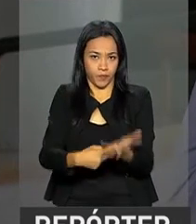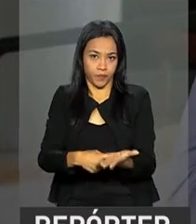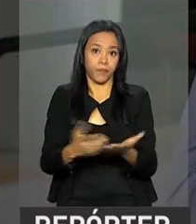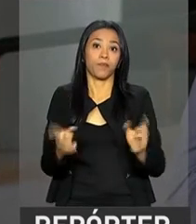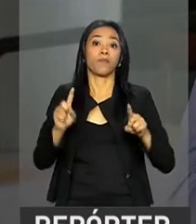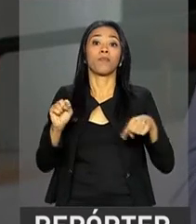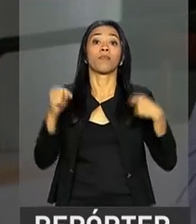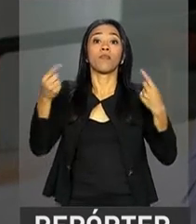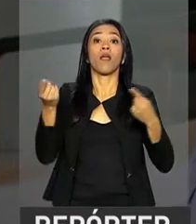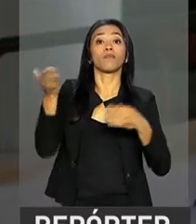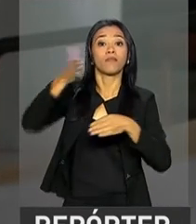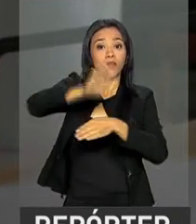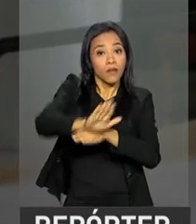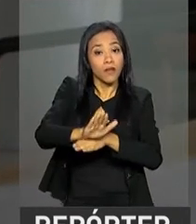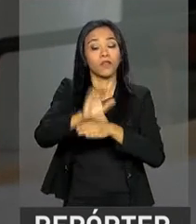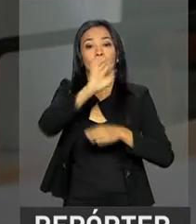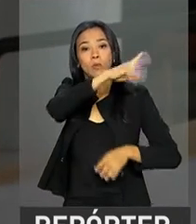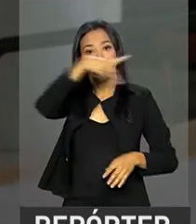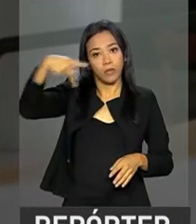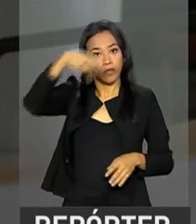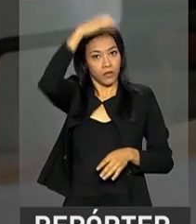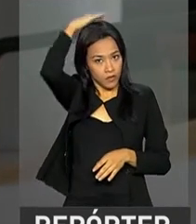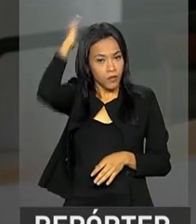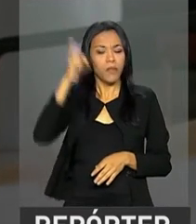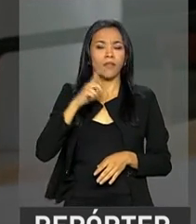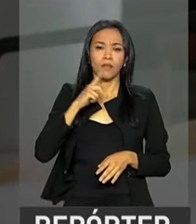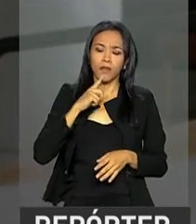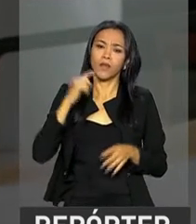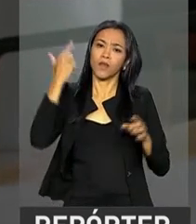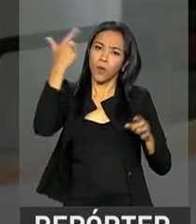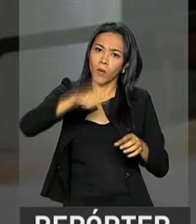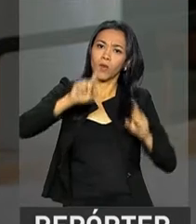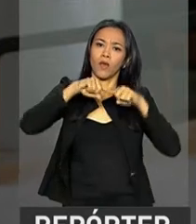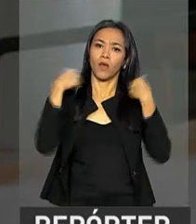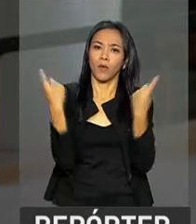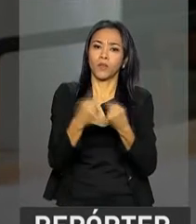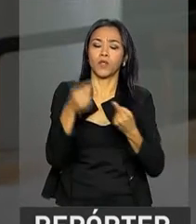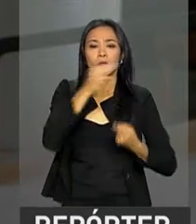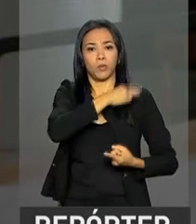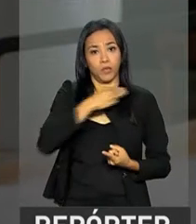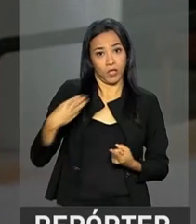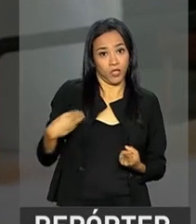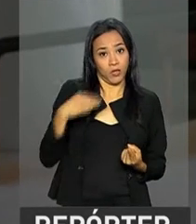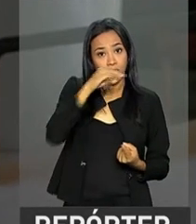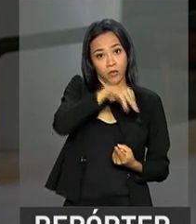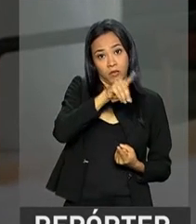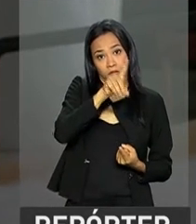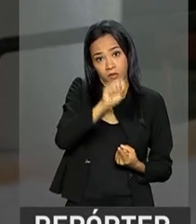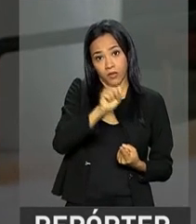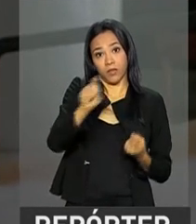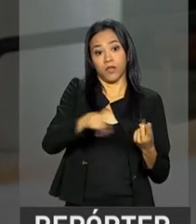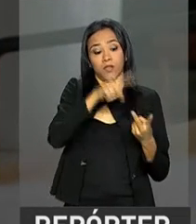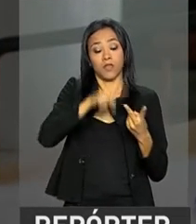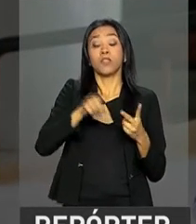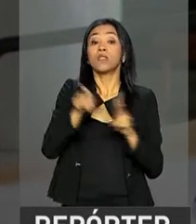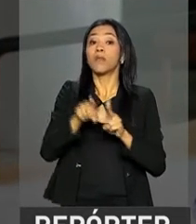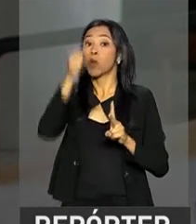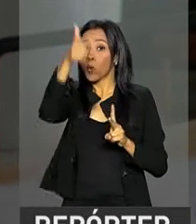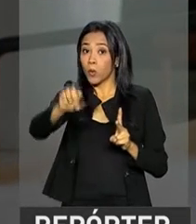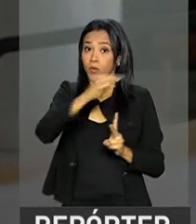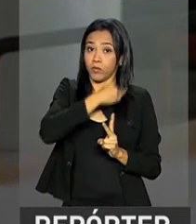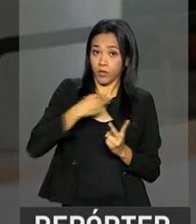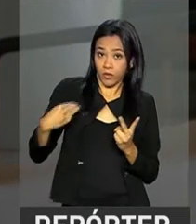tarde carlos o presidente tem uma reunião com os ministros do desenvolvimento social osmar terra o ministro do gabinete de segurança